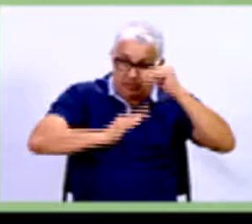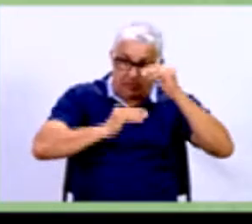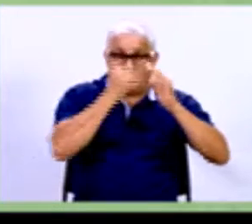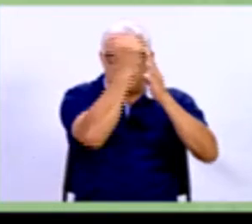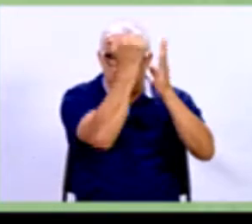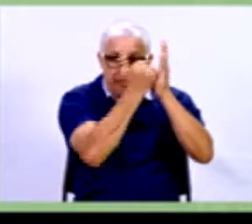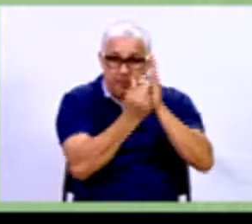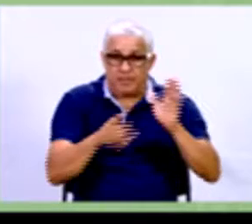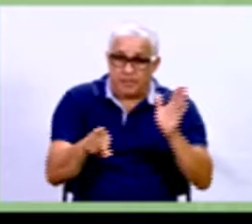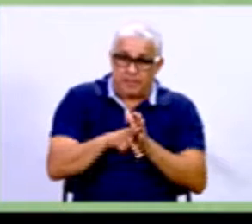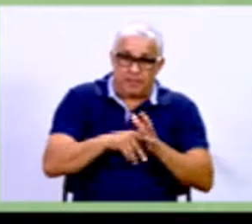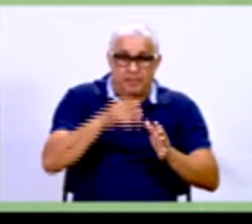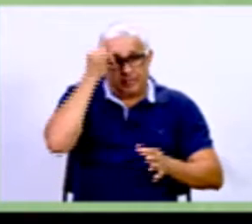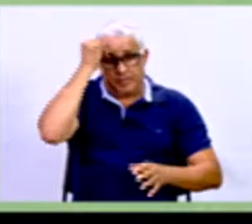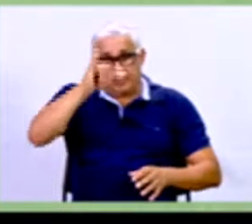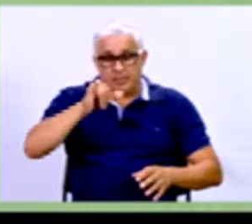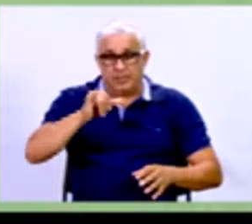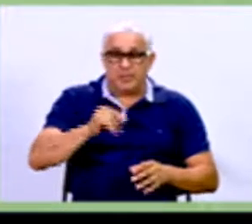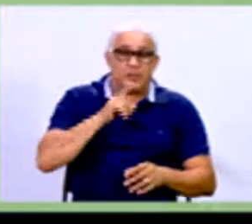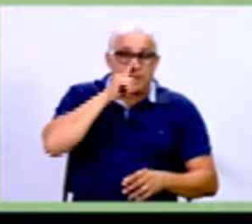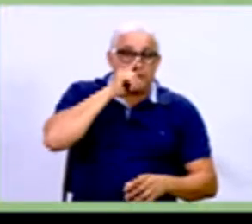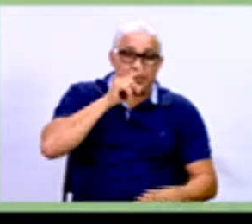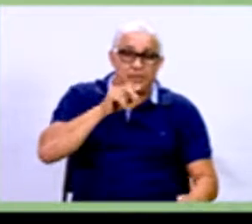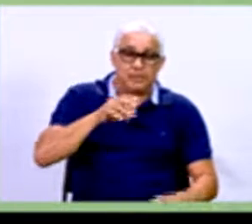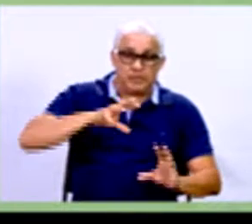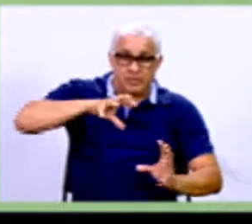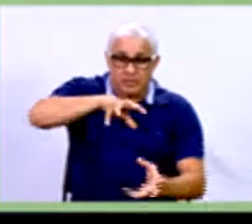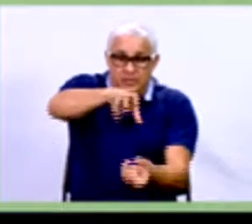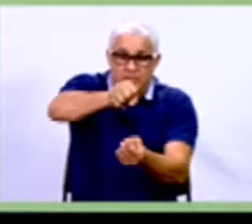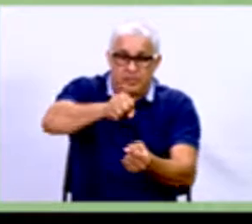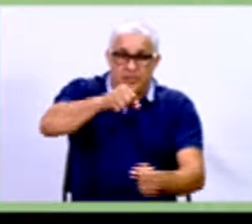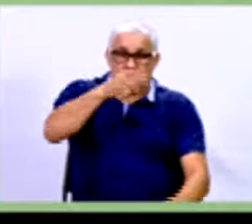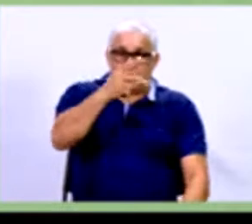programa de prevenção de riscos ambientais. O